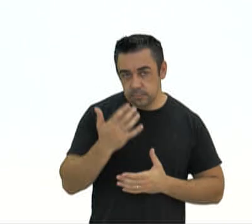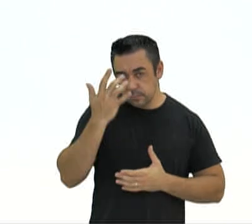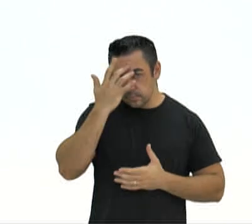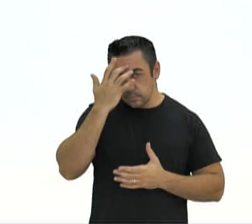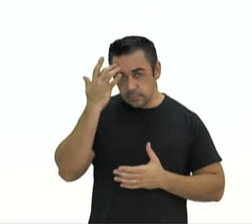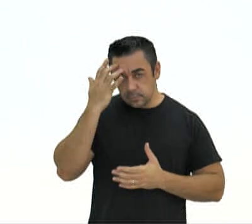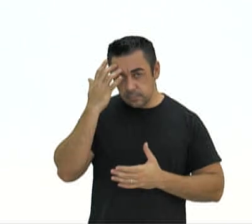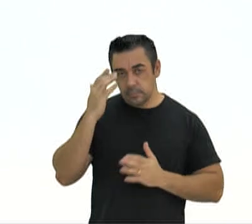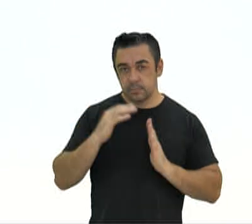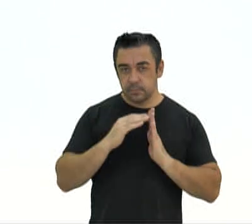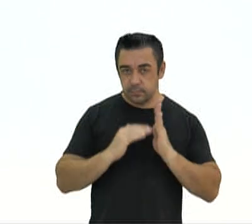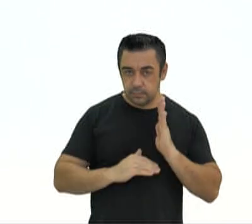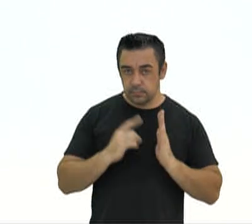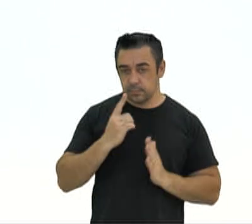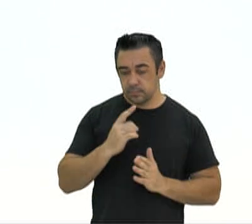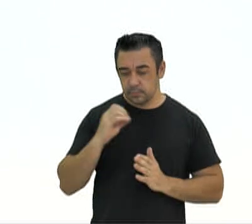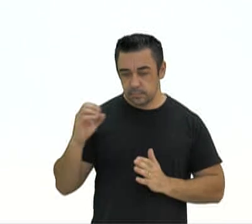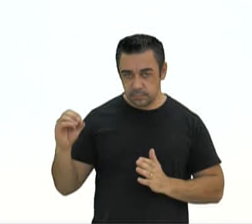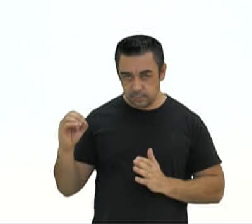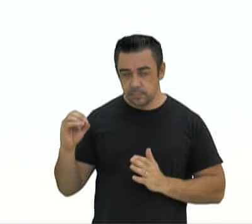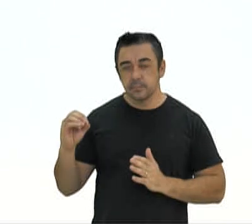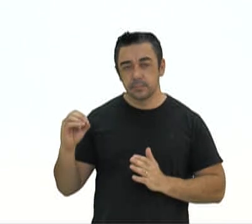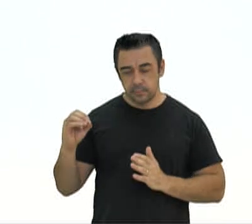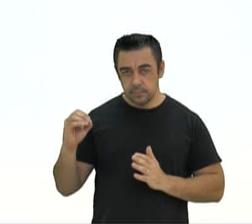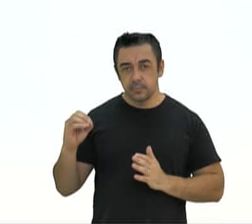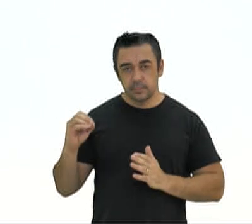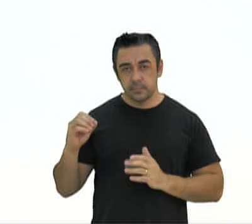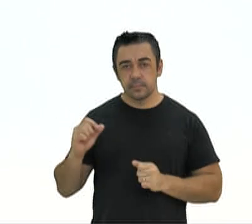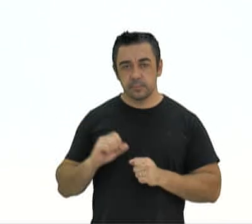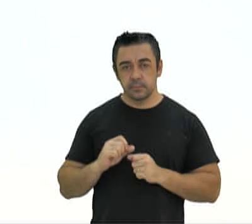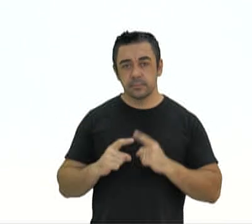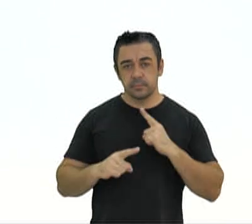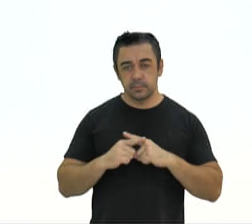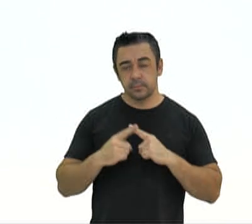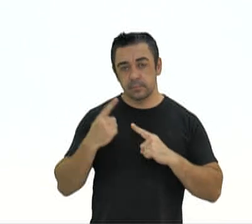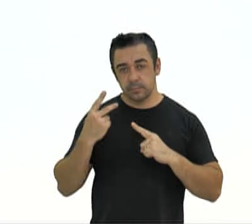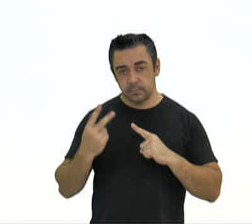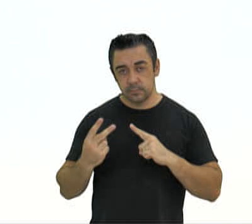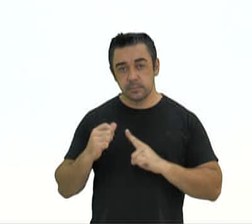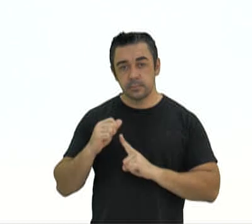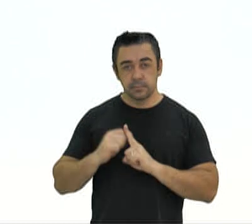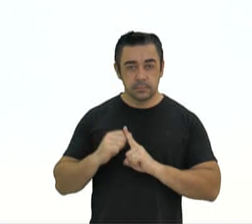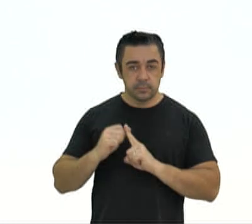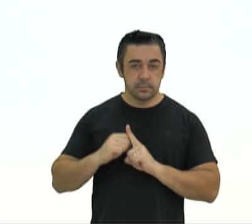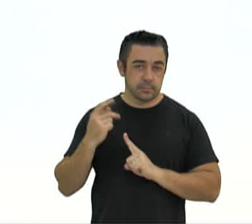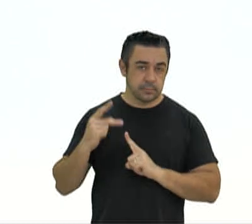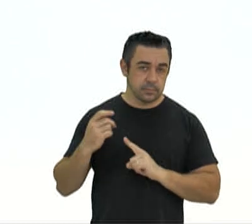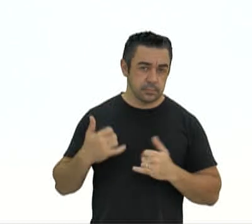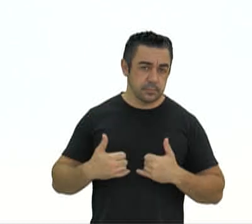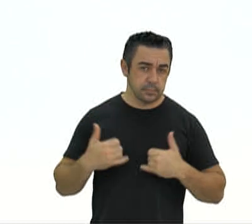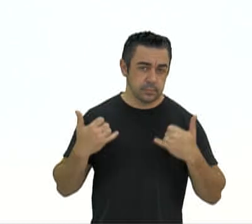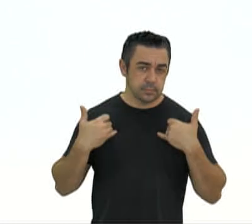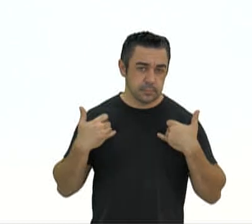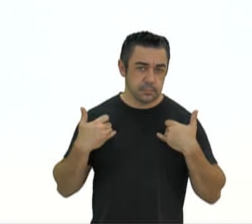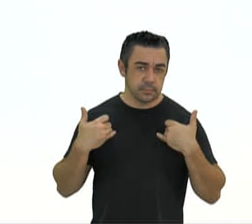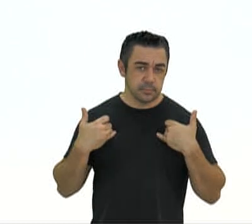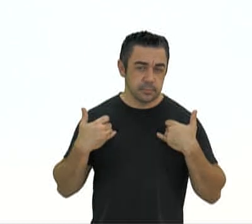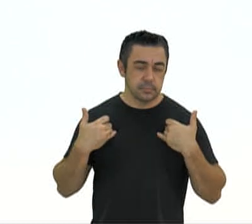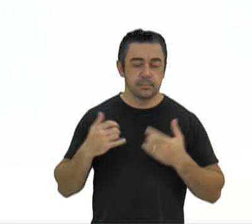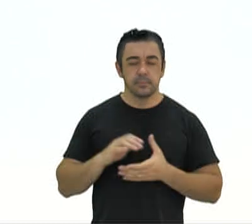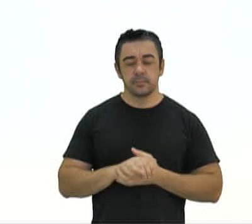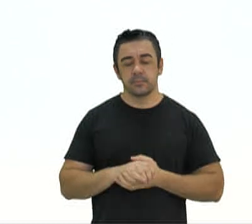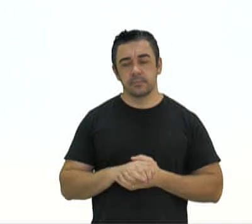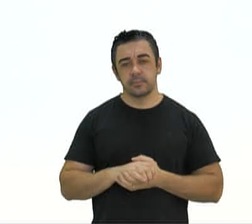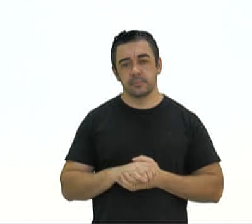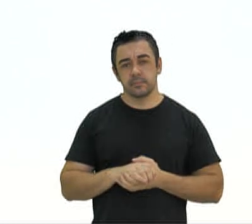idade inferior a 100 anos que multiplique por 2 o número do mês do seu aniversário. Então, pega o número do seu aniversário e multiplica